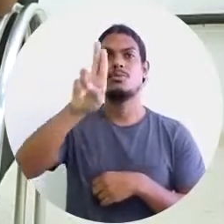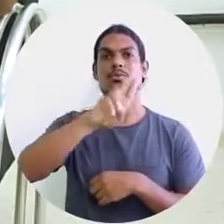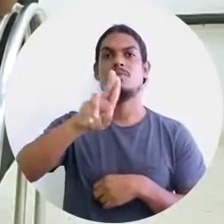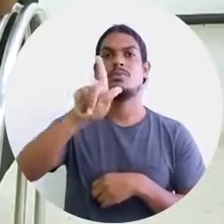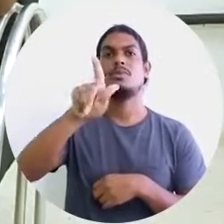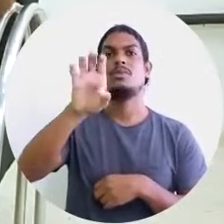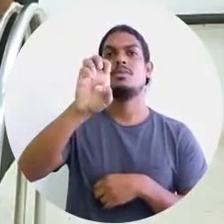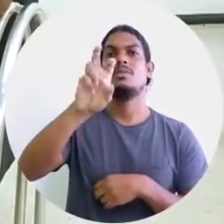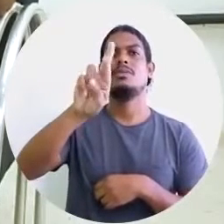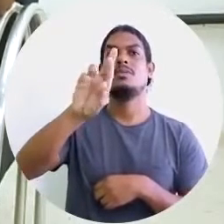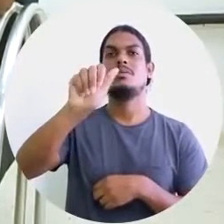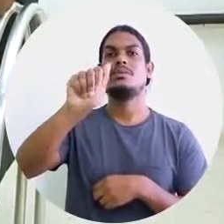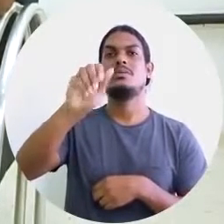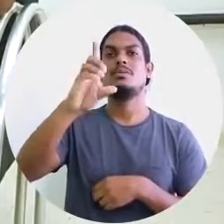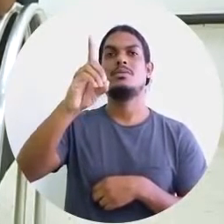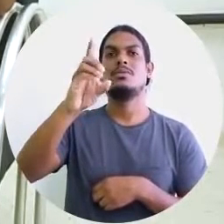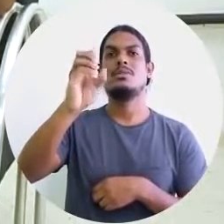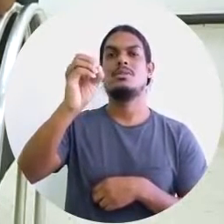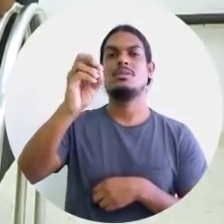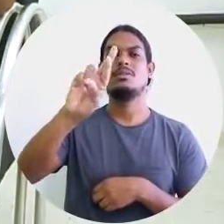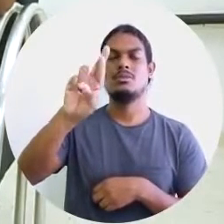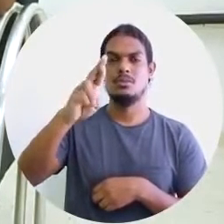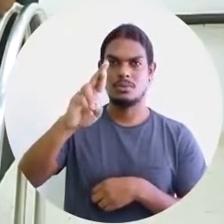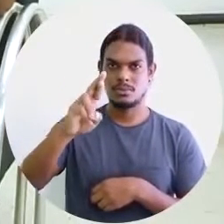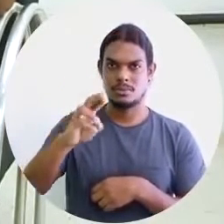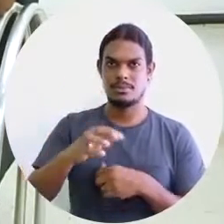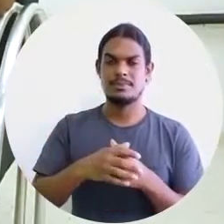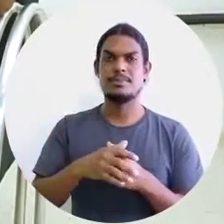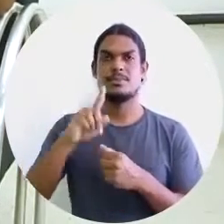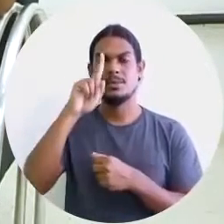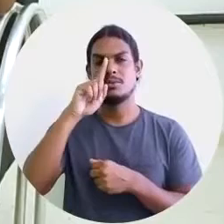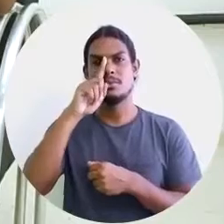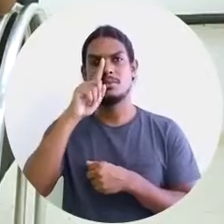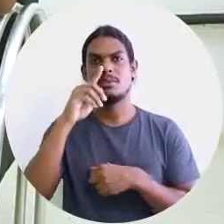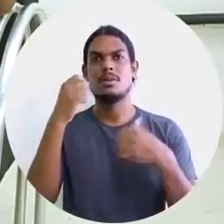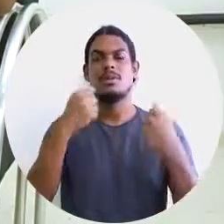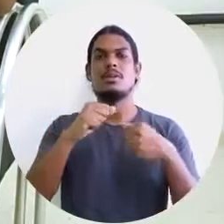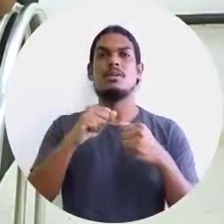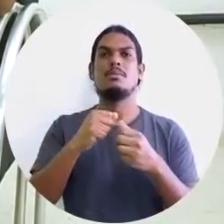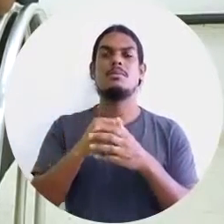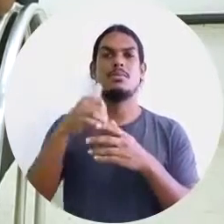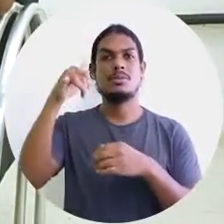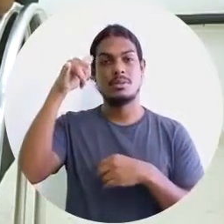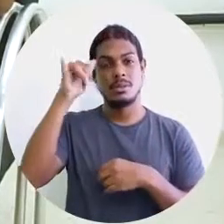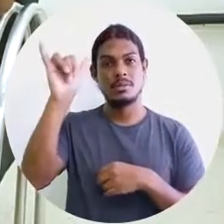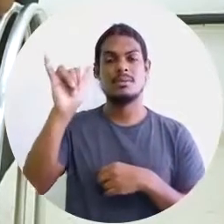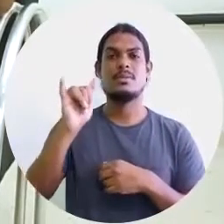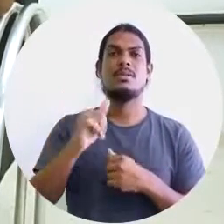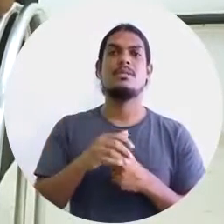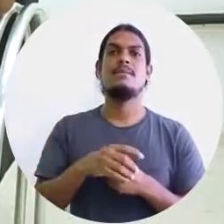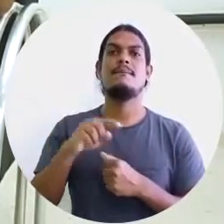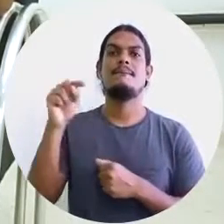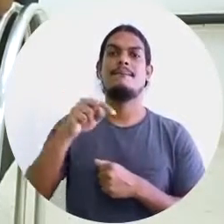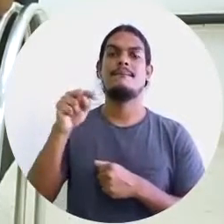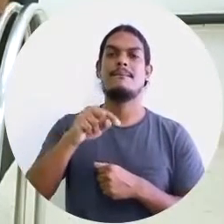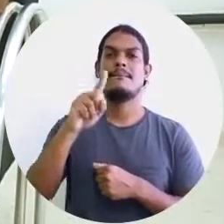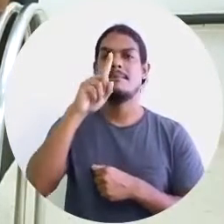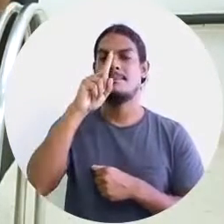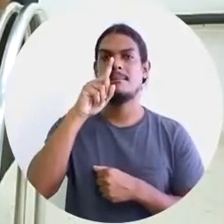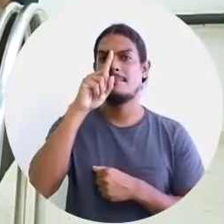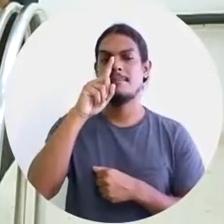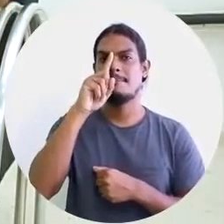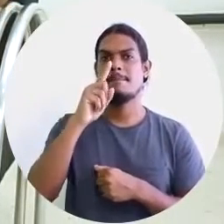aquela condição que gera aquele risco, e você pode fazer essa contenção na trajetória e você pode fazer